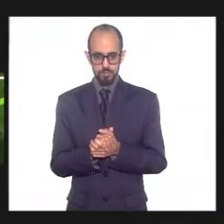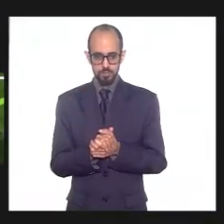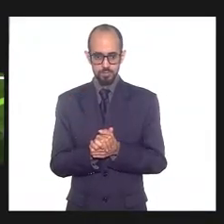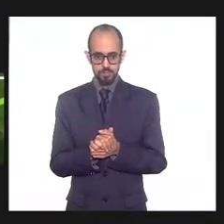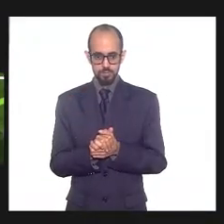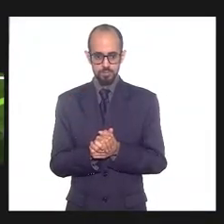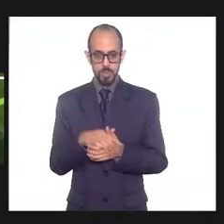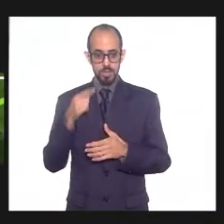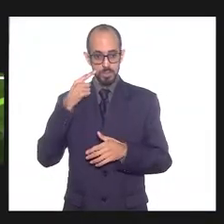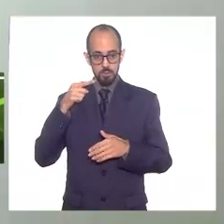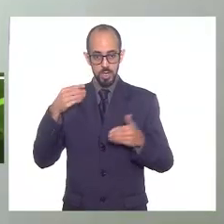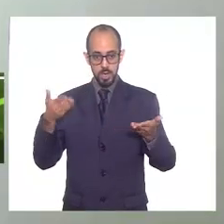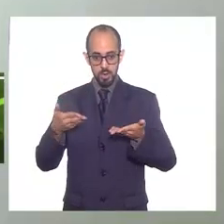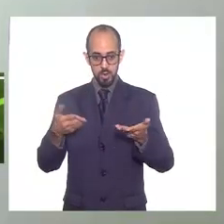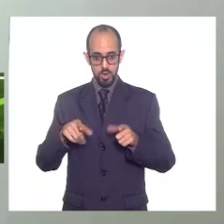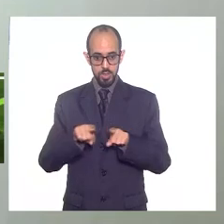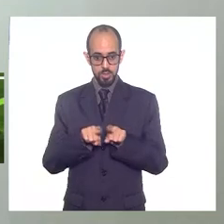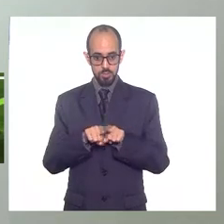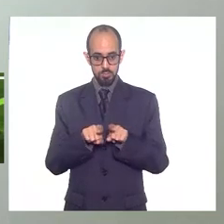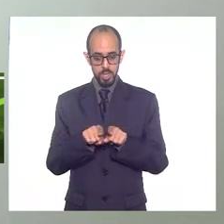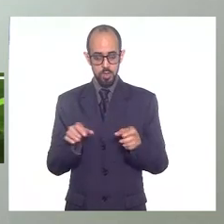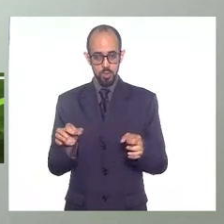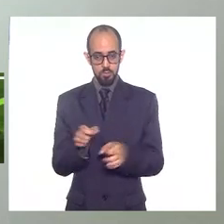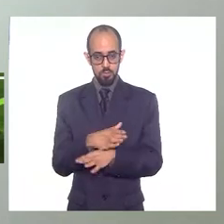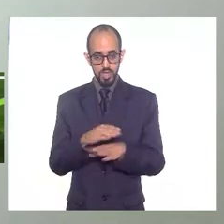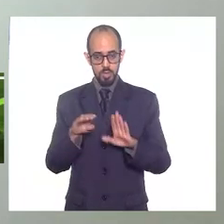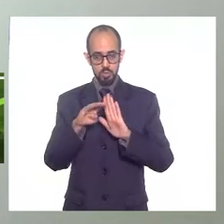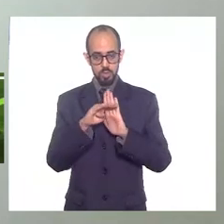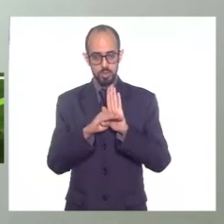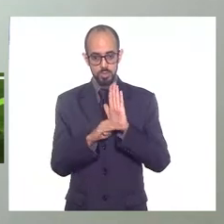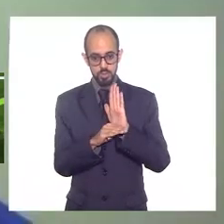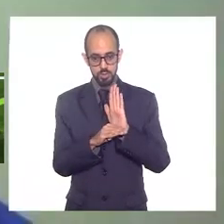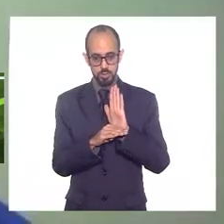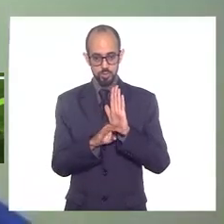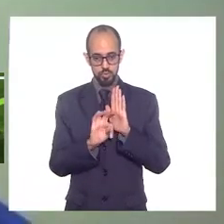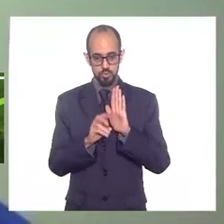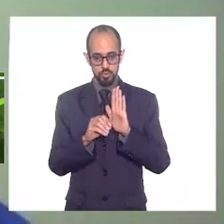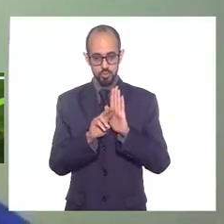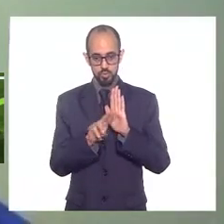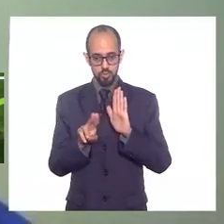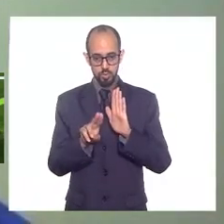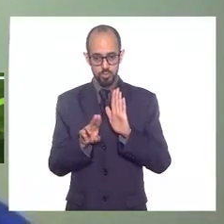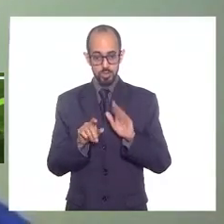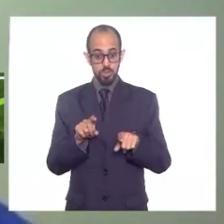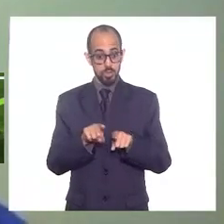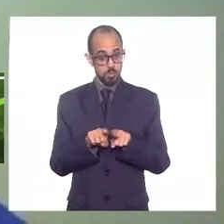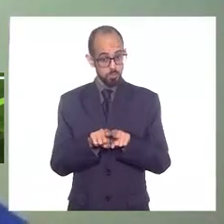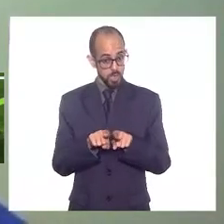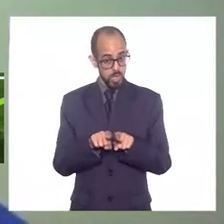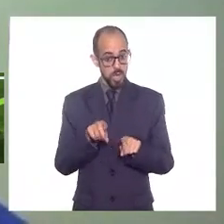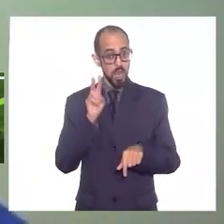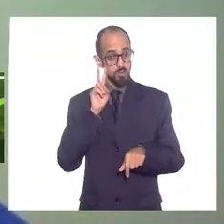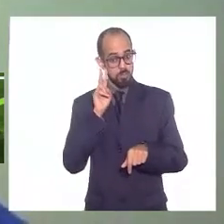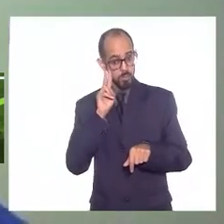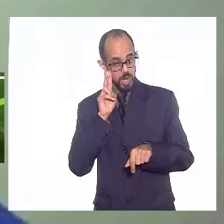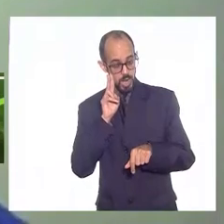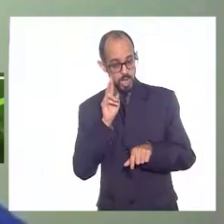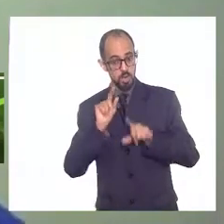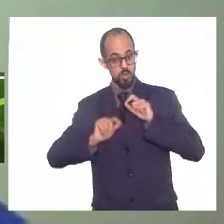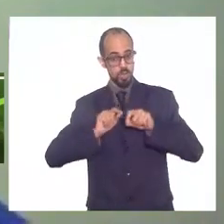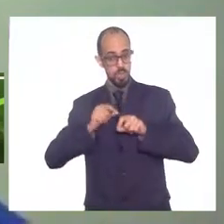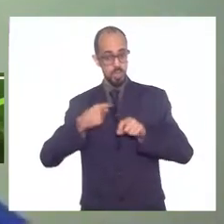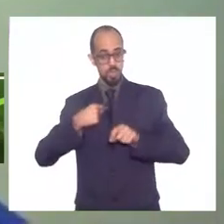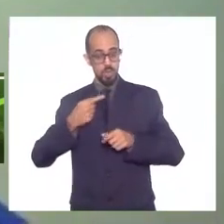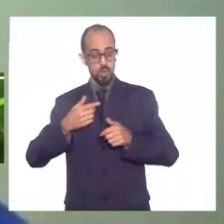essa semana já comprou essa lista também já mando com os nomes mas também só lembrando que eu tô considerando também